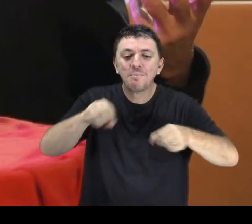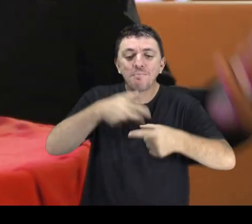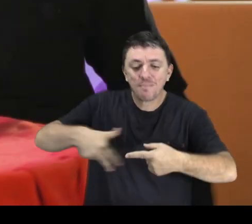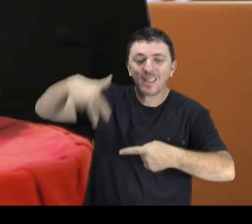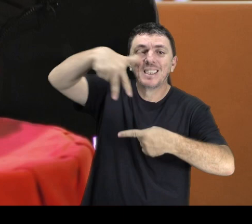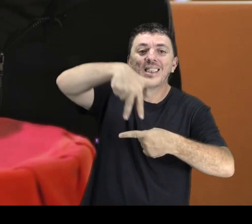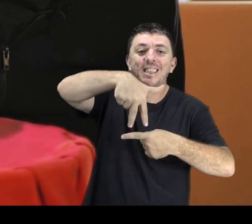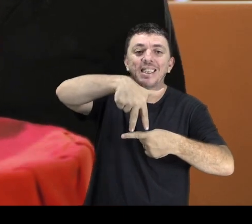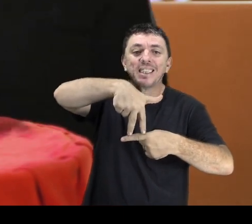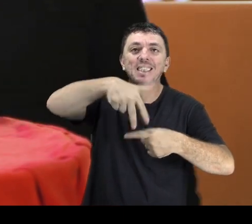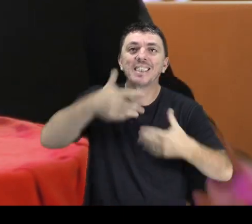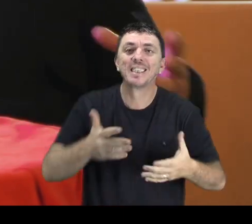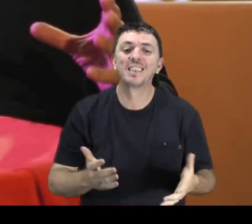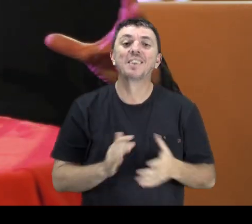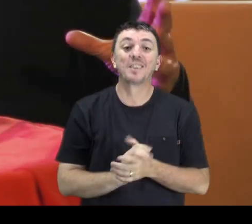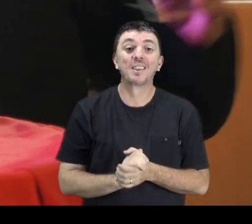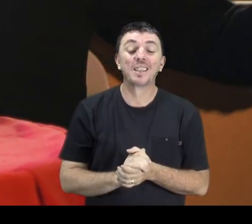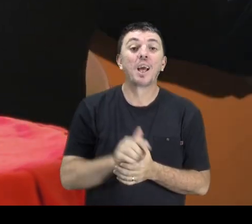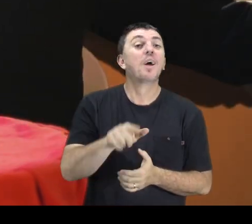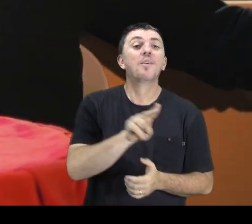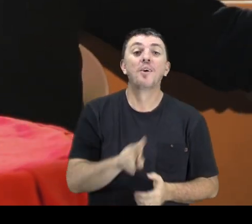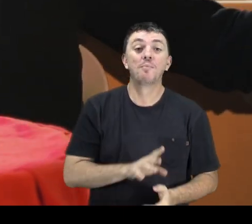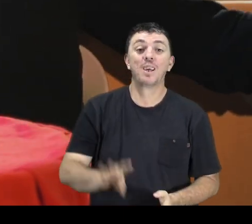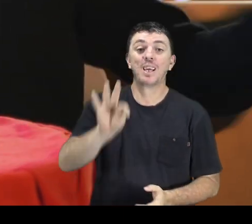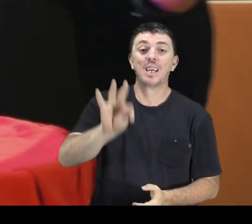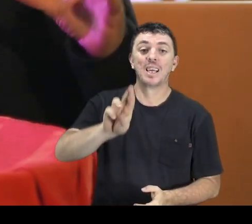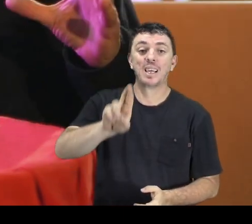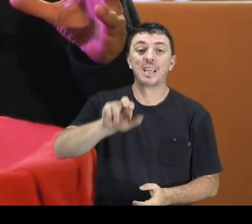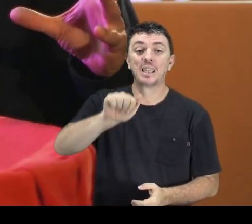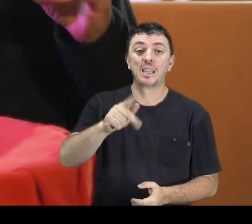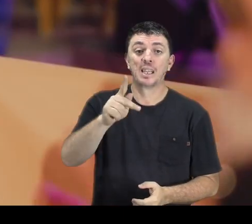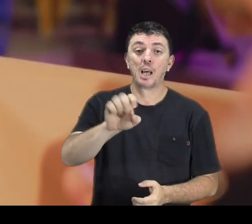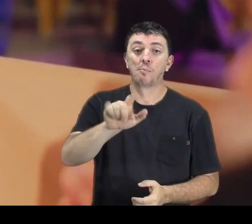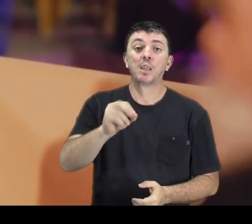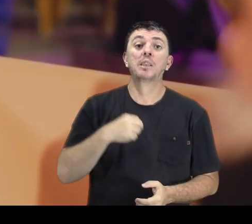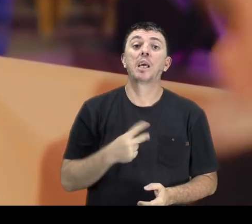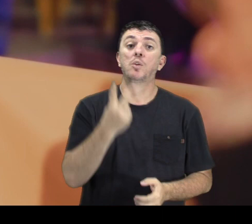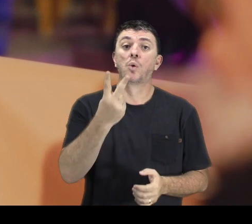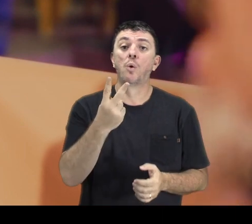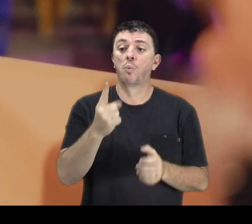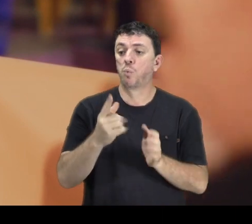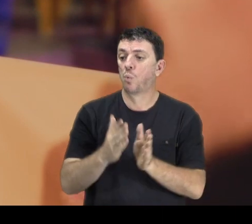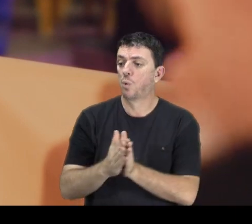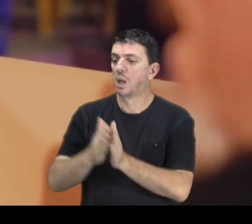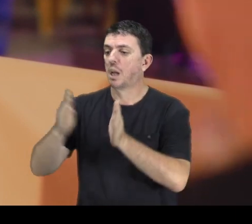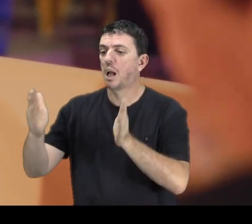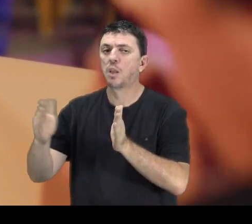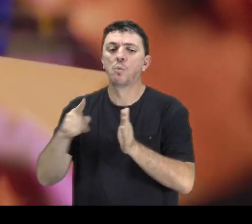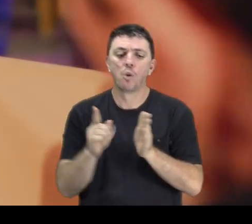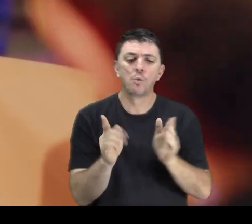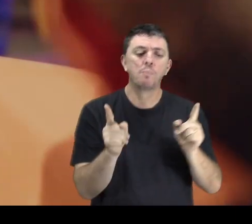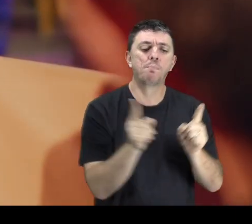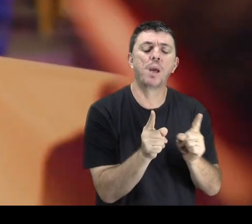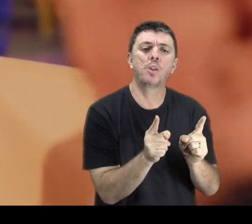um negócio para mim, né? Um trapézio, que era um trapézio largão assim, outro menorzinho, pequeno, curtinho. Ele falou,